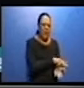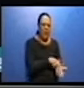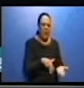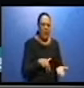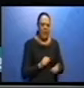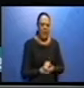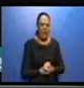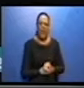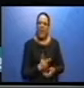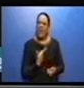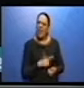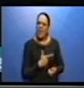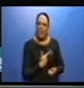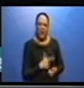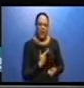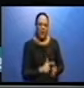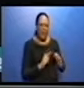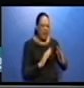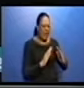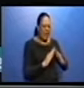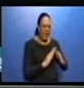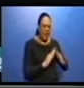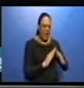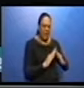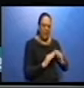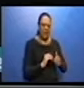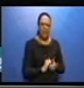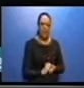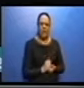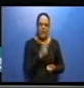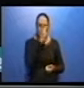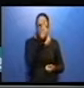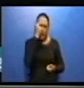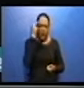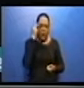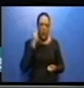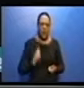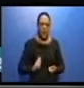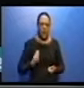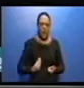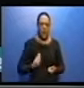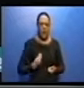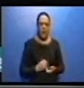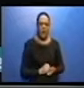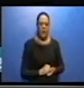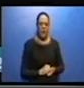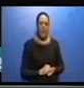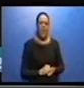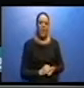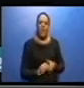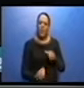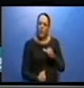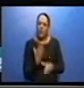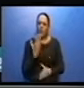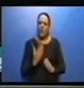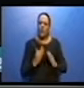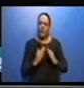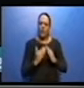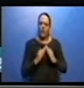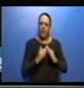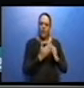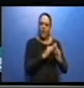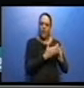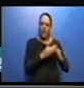de moradias, né, do acesso ao direito à habitação. Isso ocasionou o surgimento, né, de favelas, né, de comunidades,